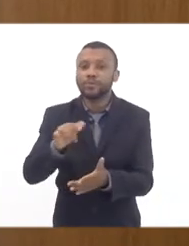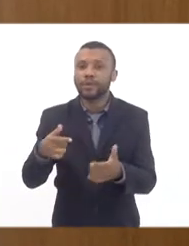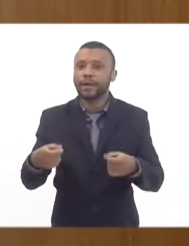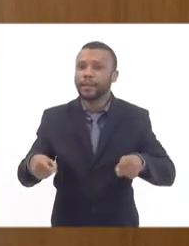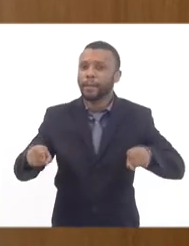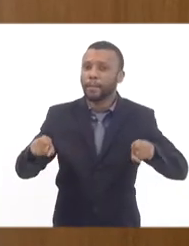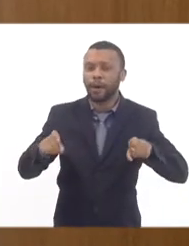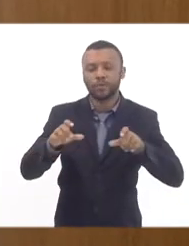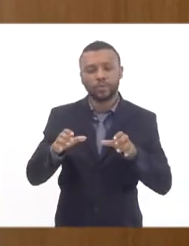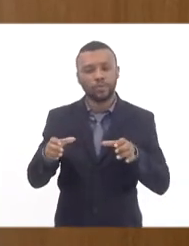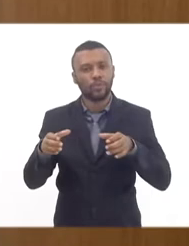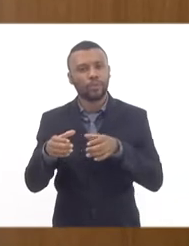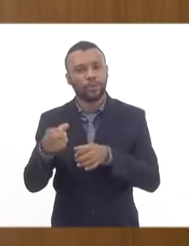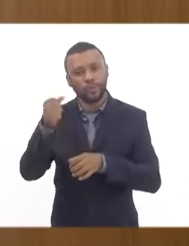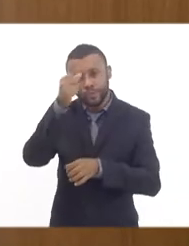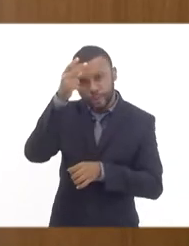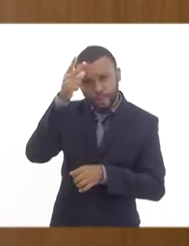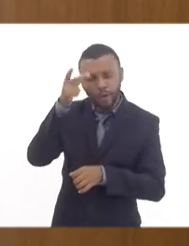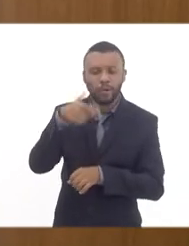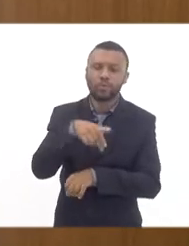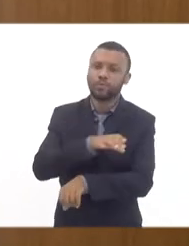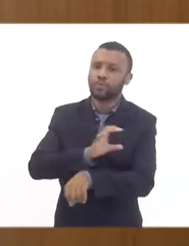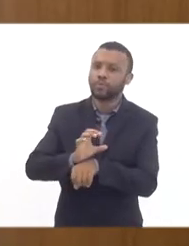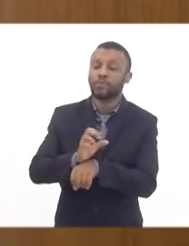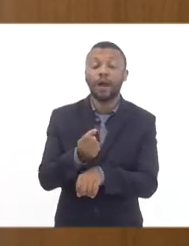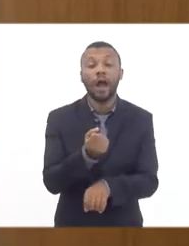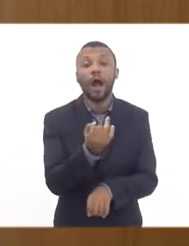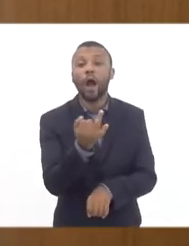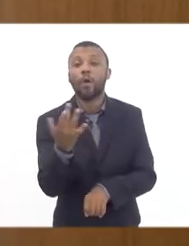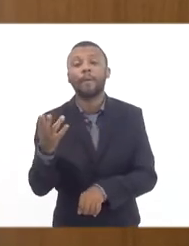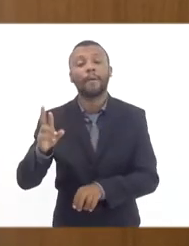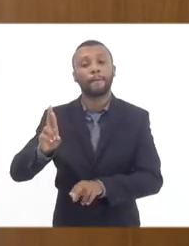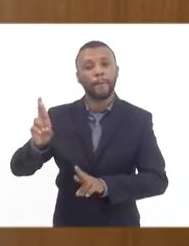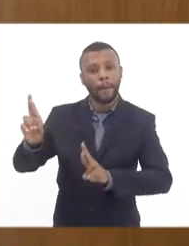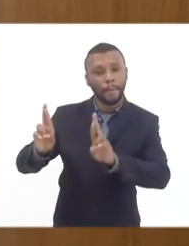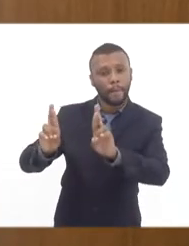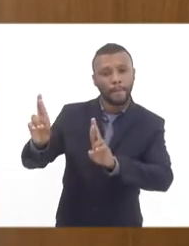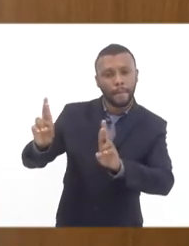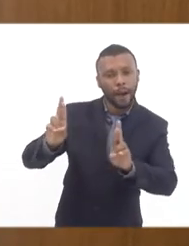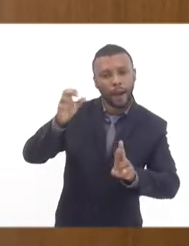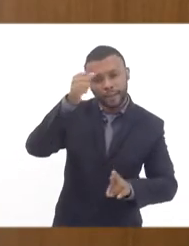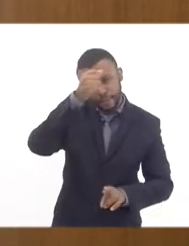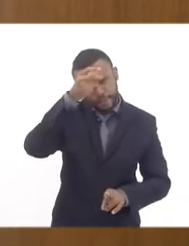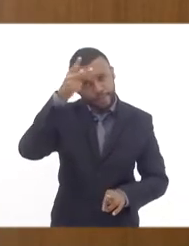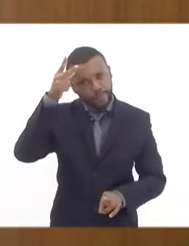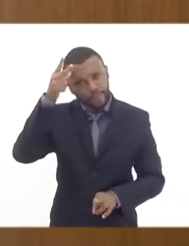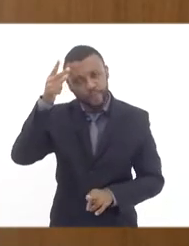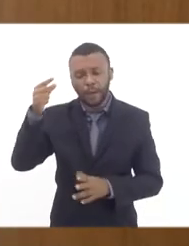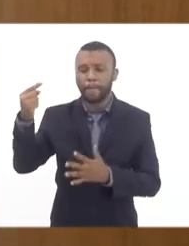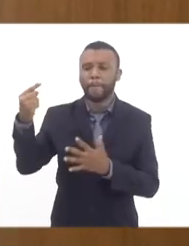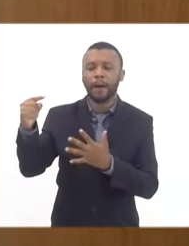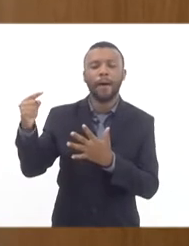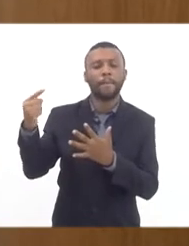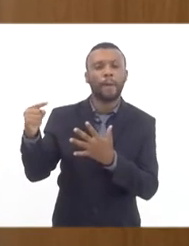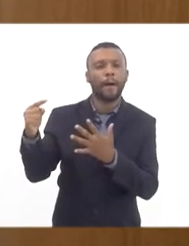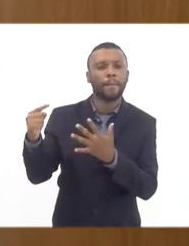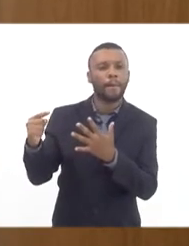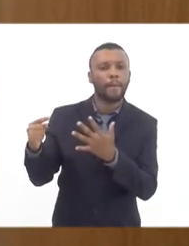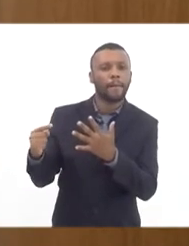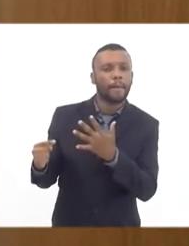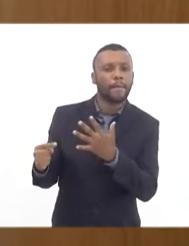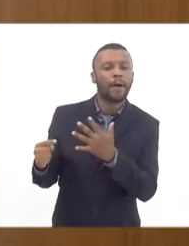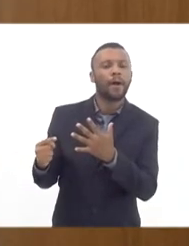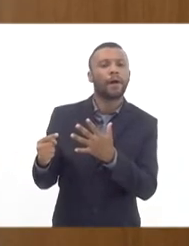Municipal de Cultura, algumas autoridades da Prefeitura de São Gonçalo elencou uma série de